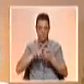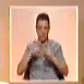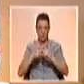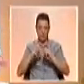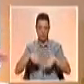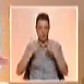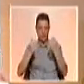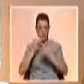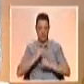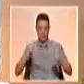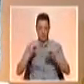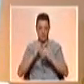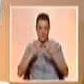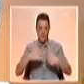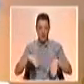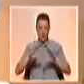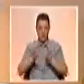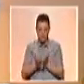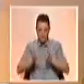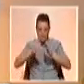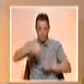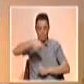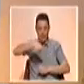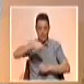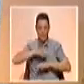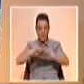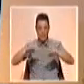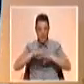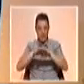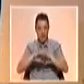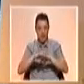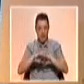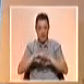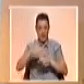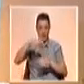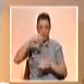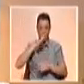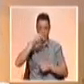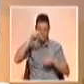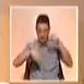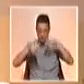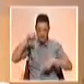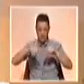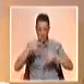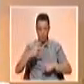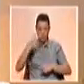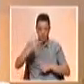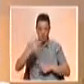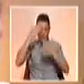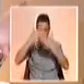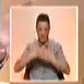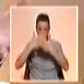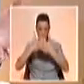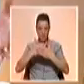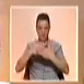não estragava nada. Mas o baldinho da praia lá ficou. A pinga ia caindo, e dois em dois dias, quando até